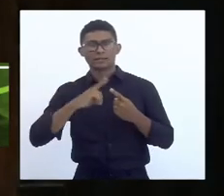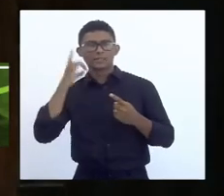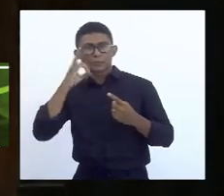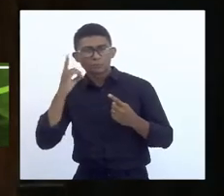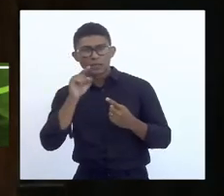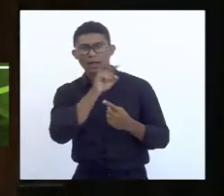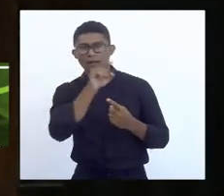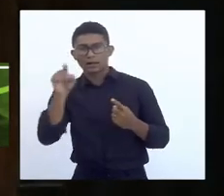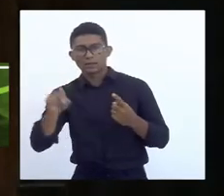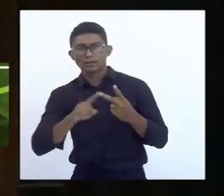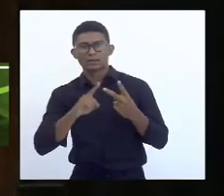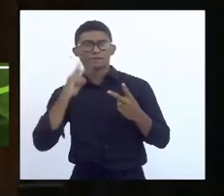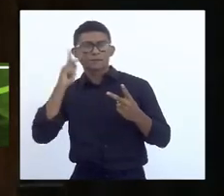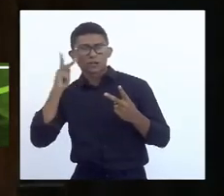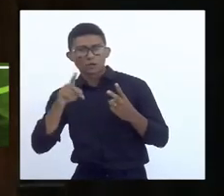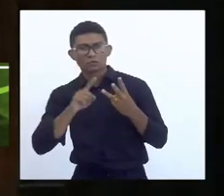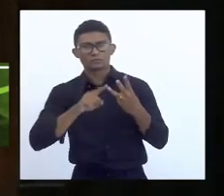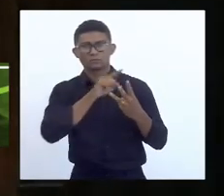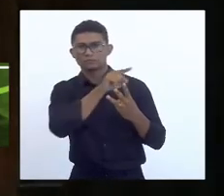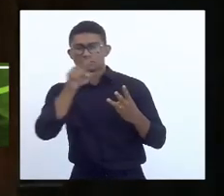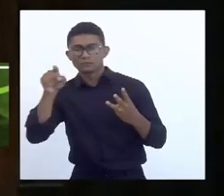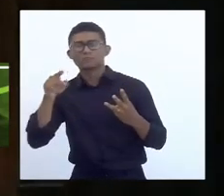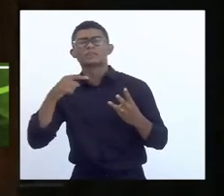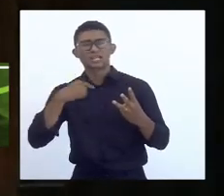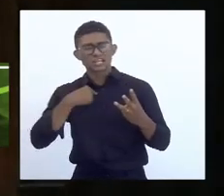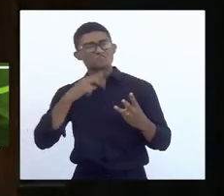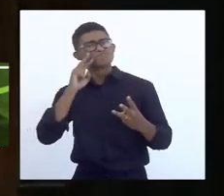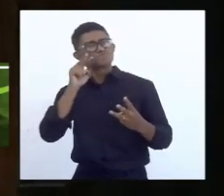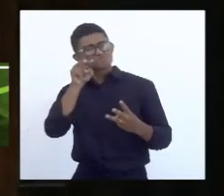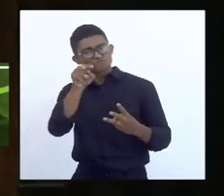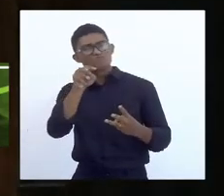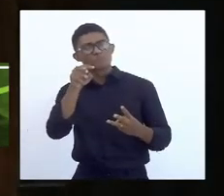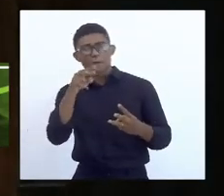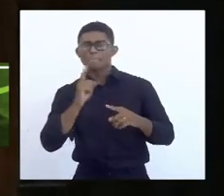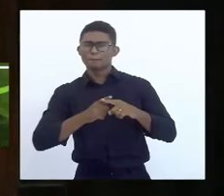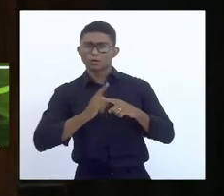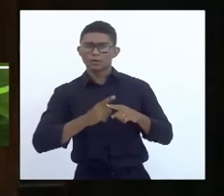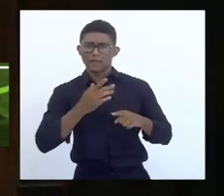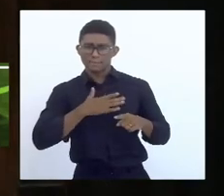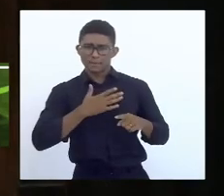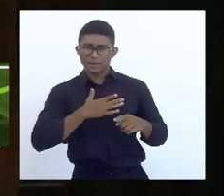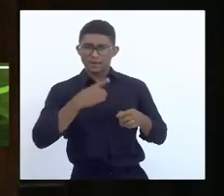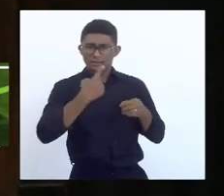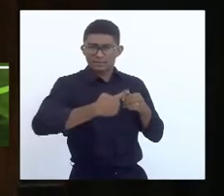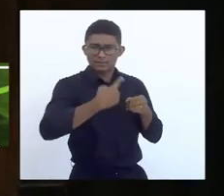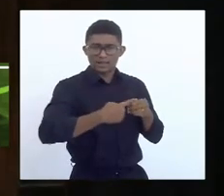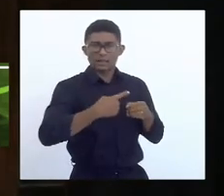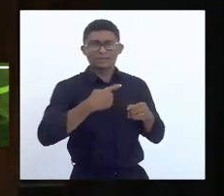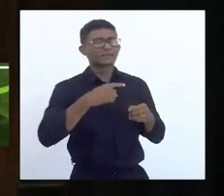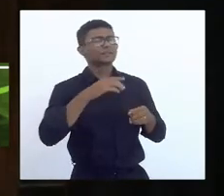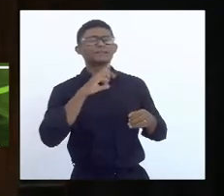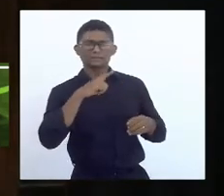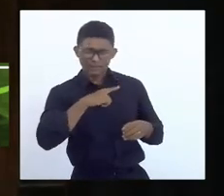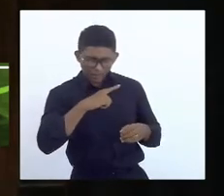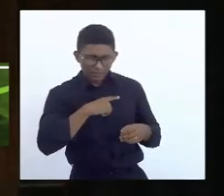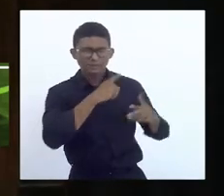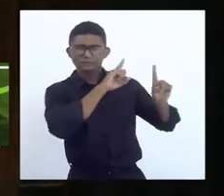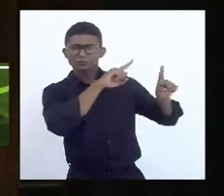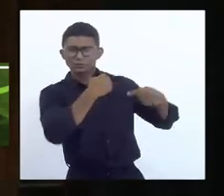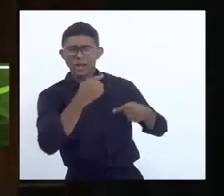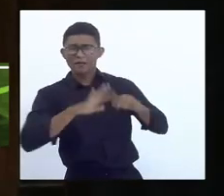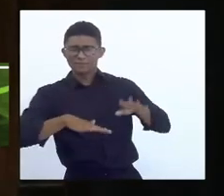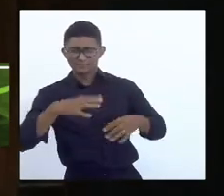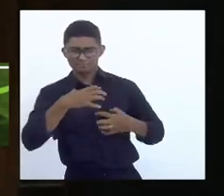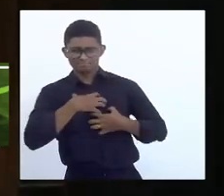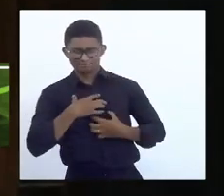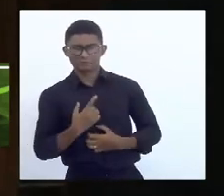vereadoras, porque eu enfrento isso no meu município. E muitas vezes nós nos sentimos sozinhas, mas nós não estamos sozinhas. E nós